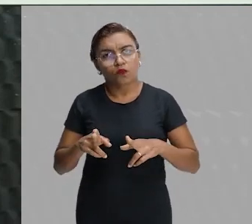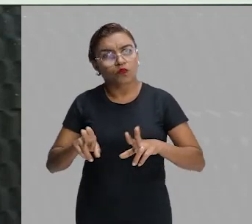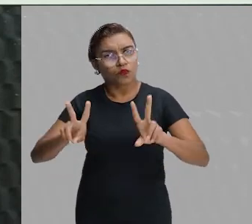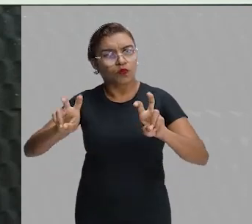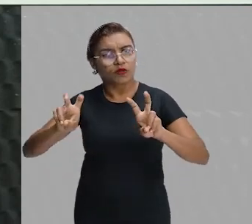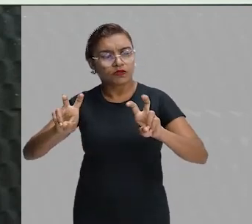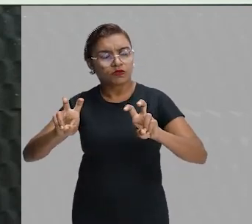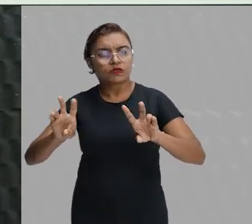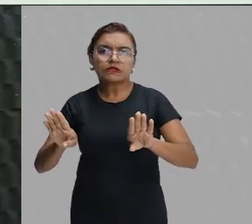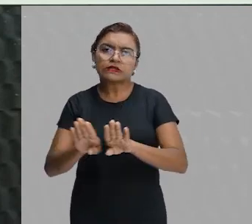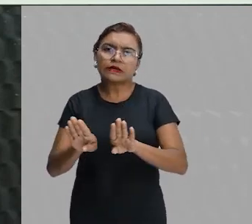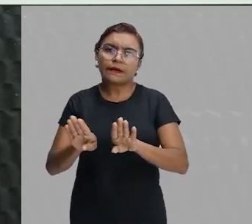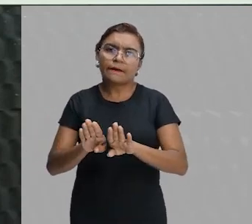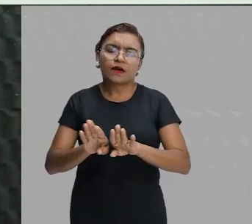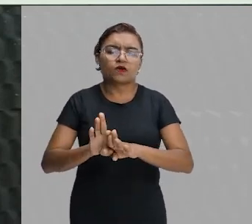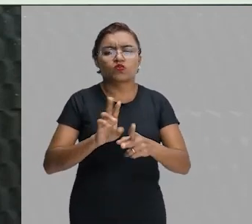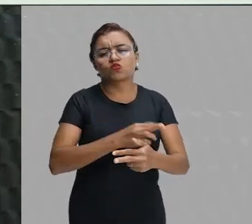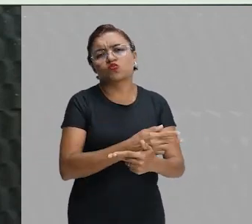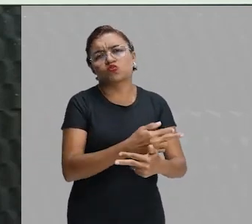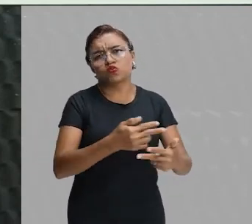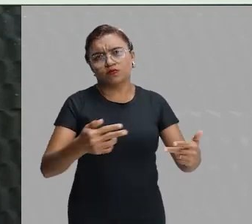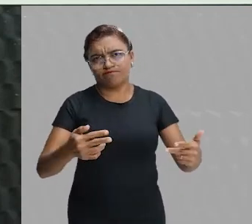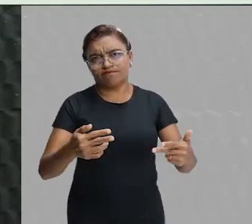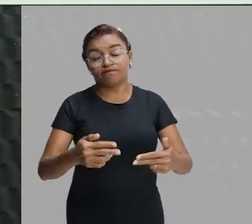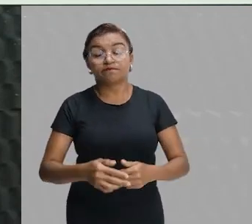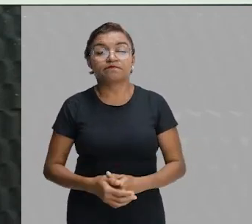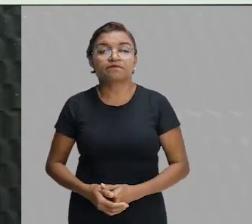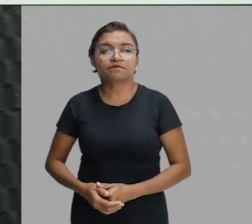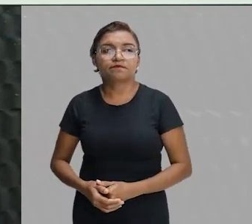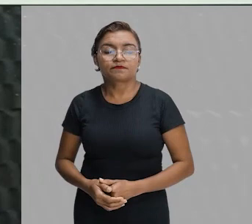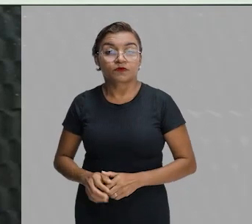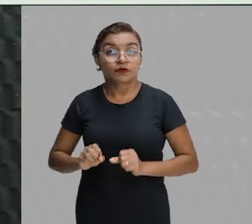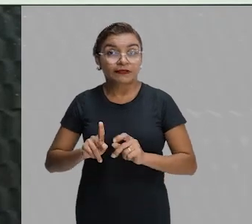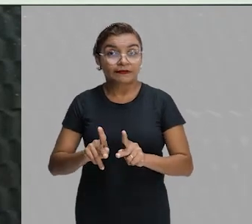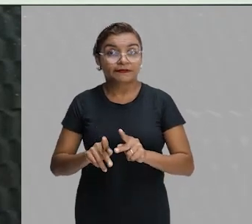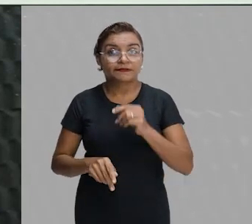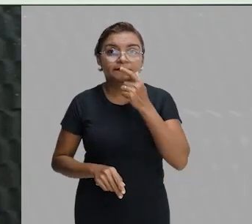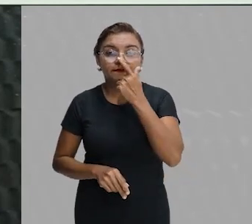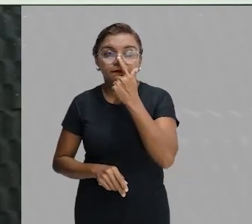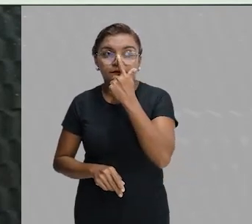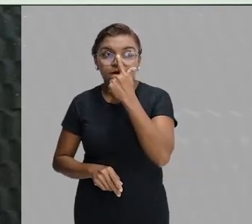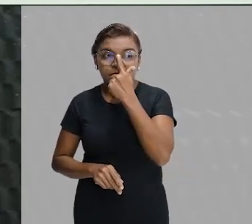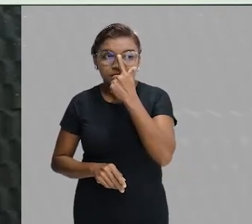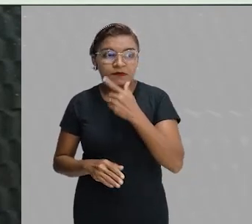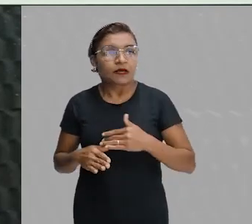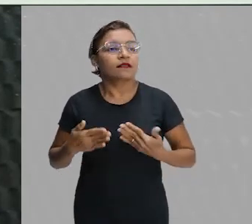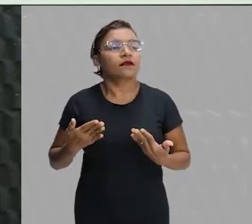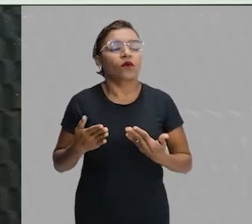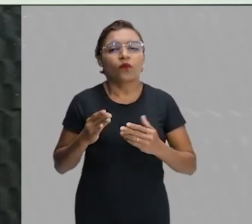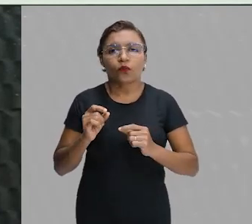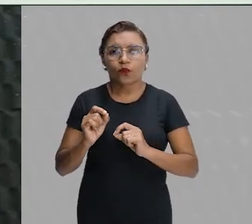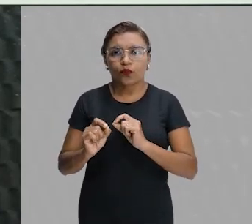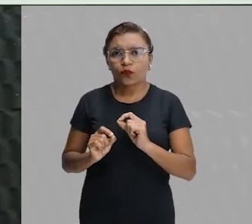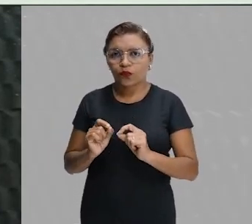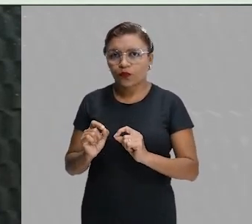assunto ou objeto, ok? Então, veja só.